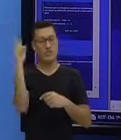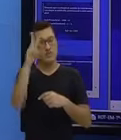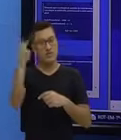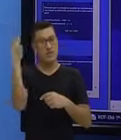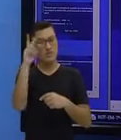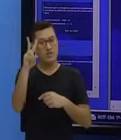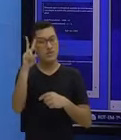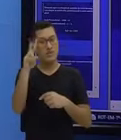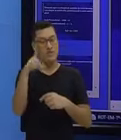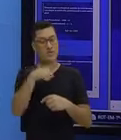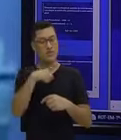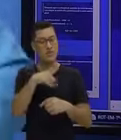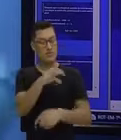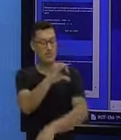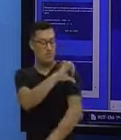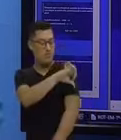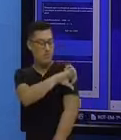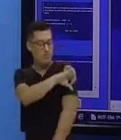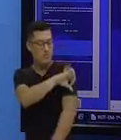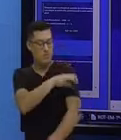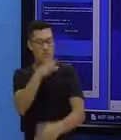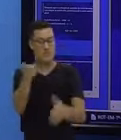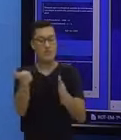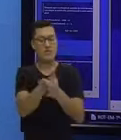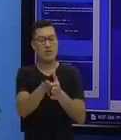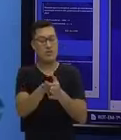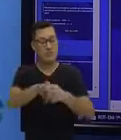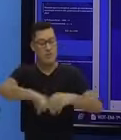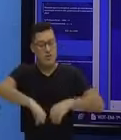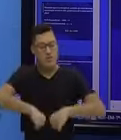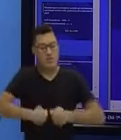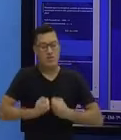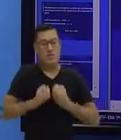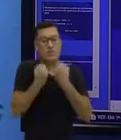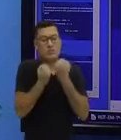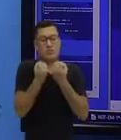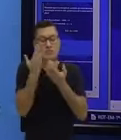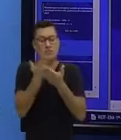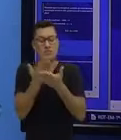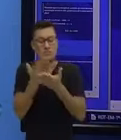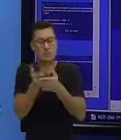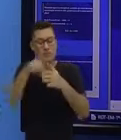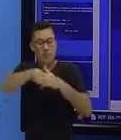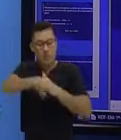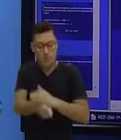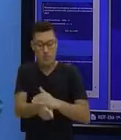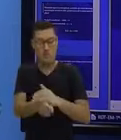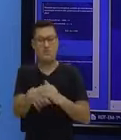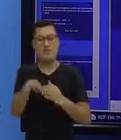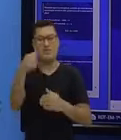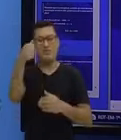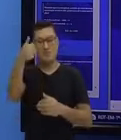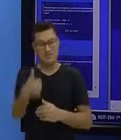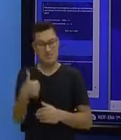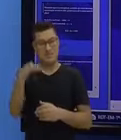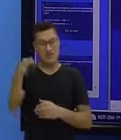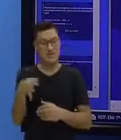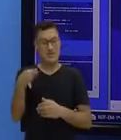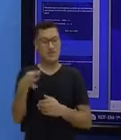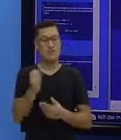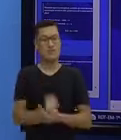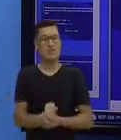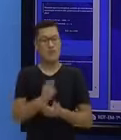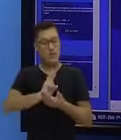alguns lá do nono ano que estudaram e a gente vai estar dando aquela reforçada e vendo um pouco mais aprofundado. Beleza? Então, para a gente